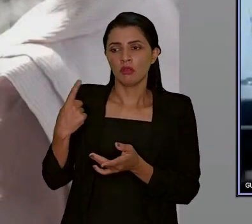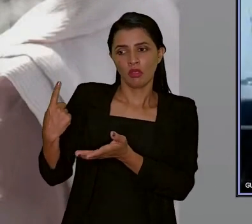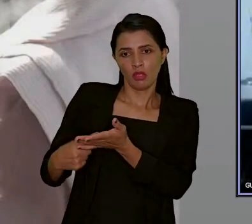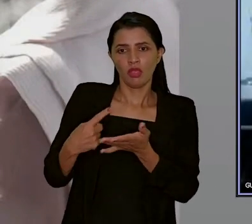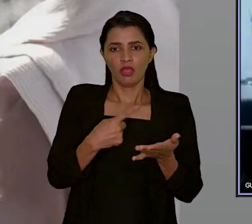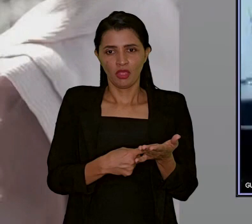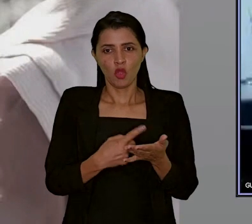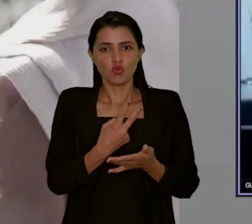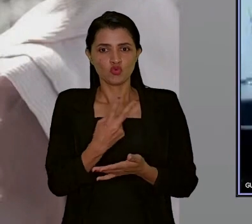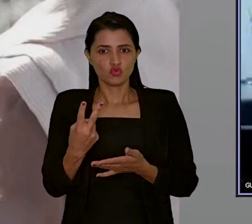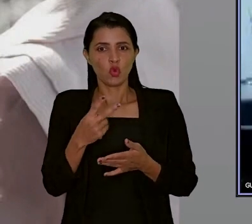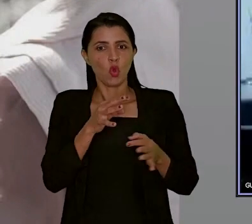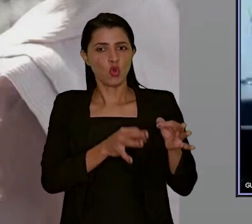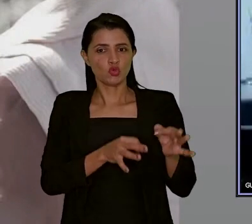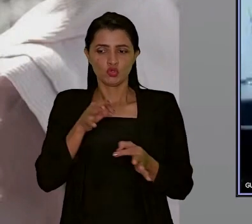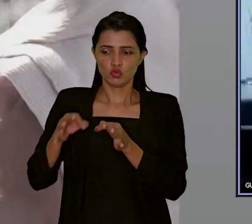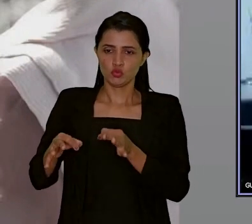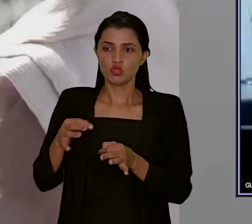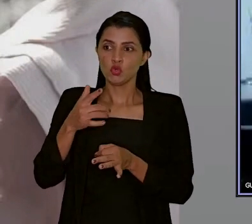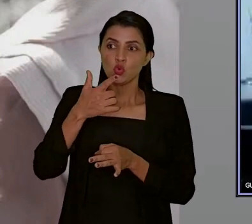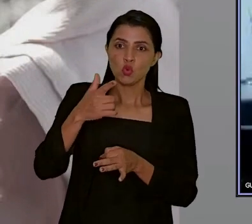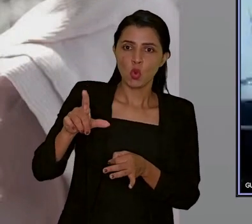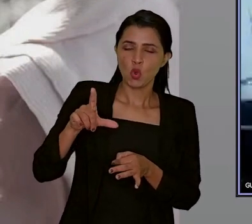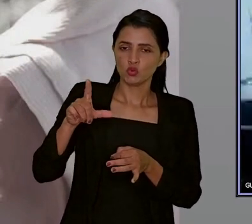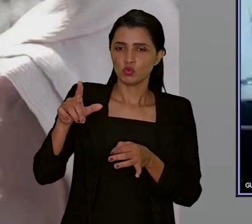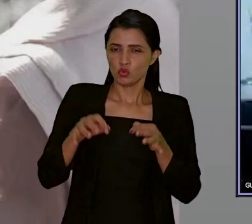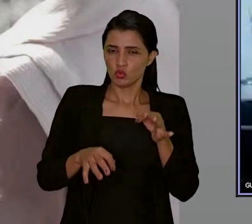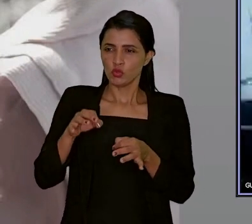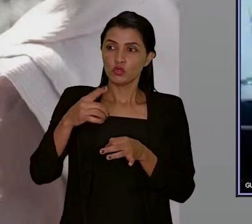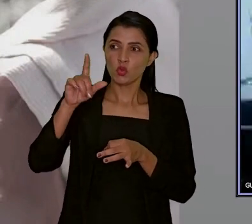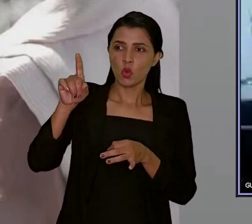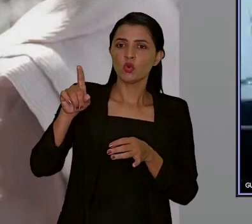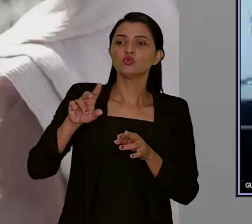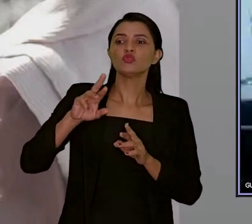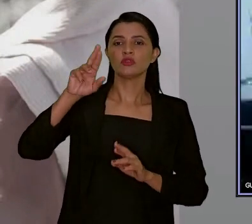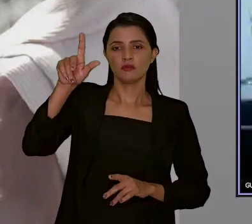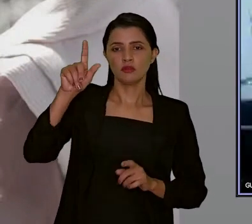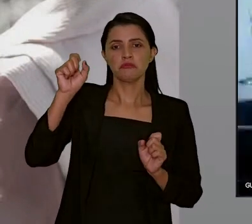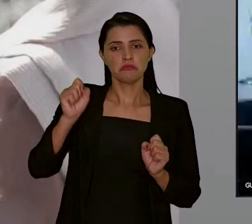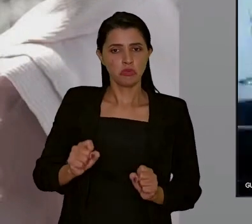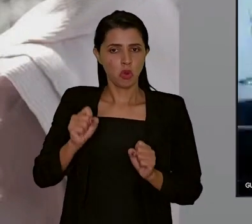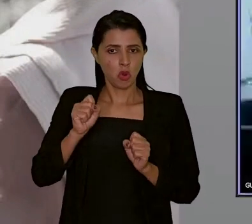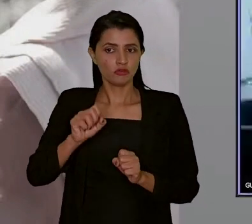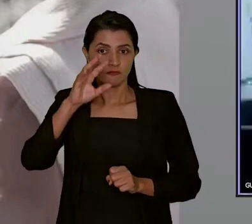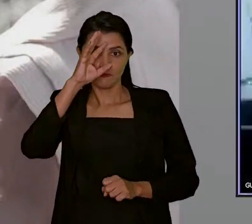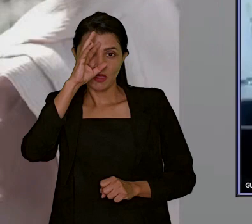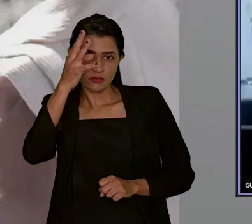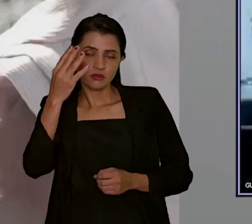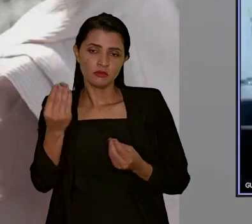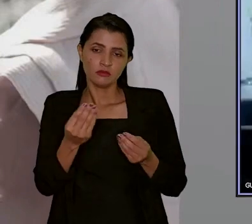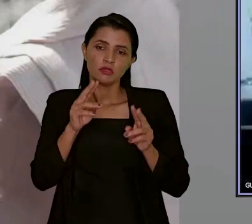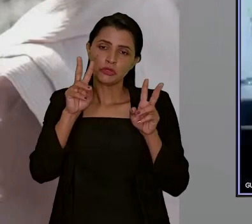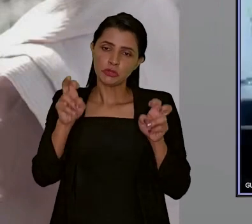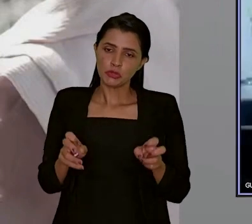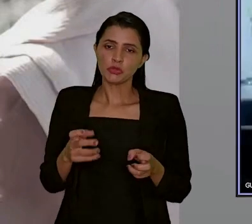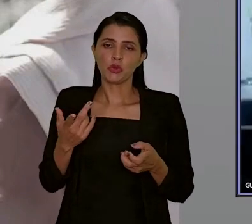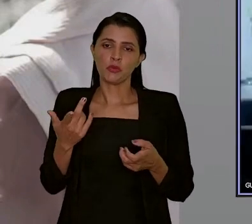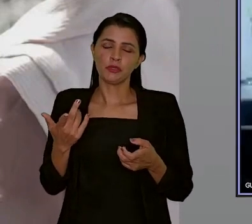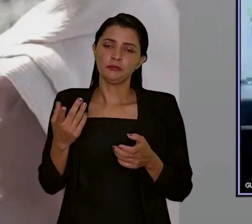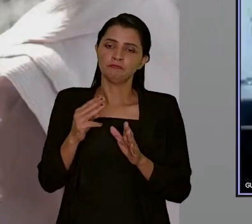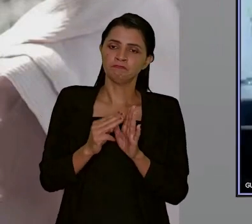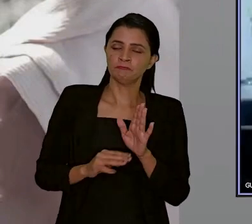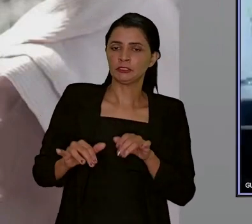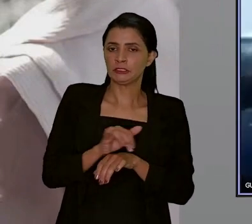juízes em que um outro juiz que não do estado da residência habitual pode ser o que vai decidir sobre medidas de proteção à criança ou ao